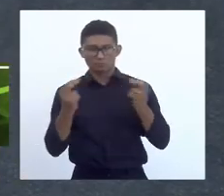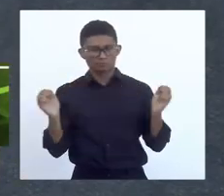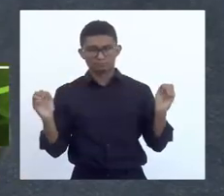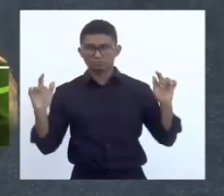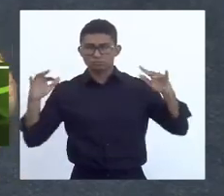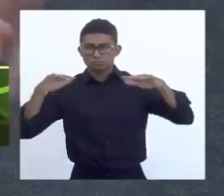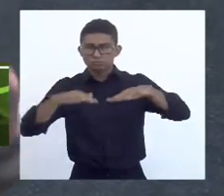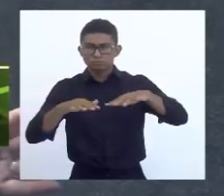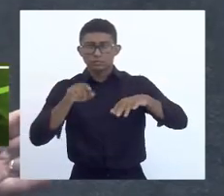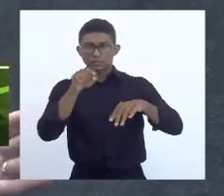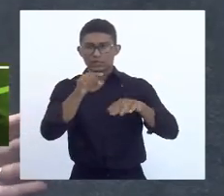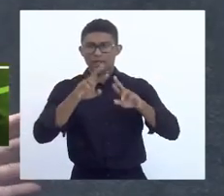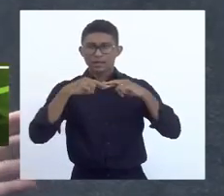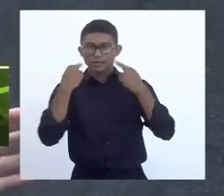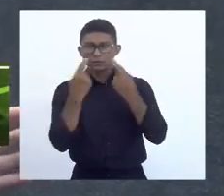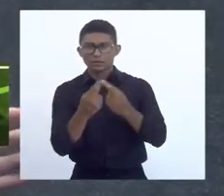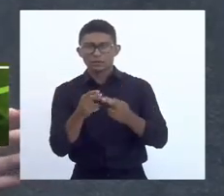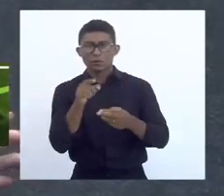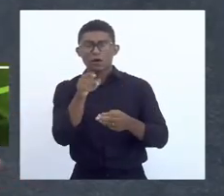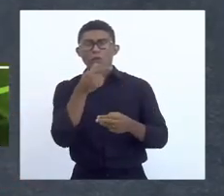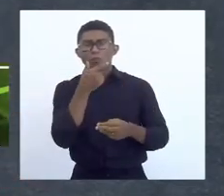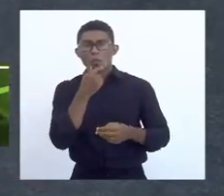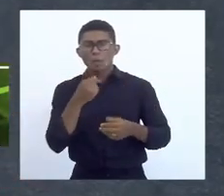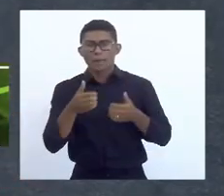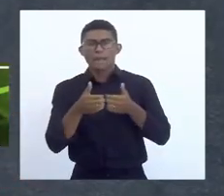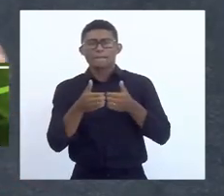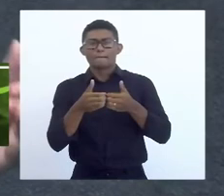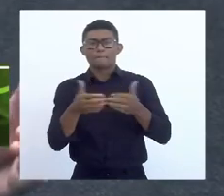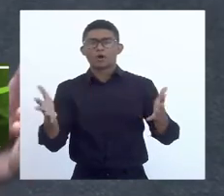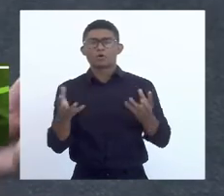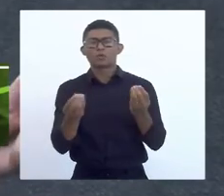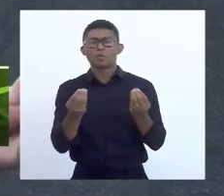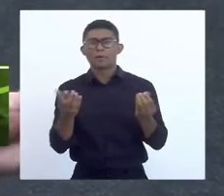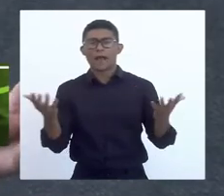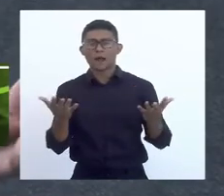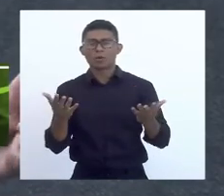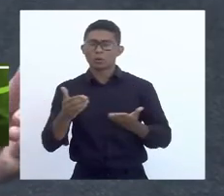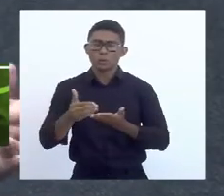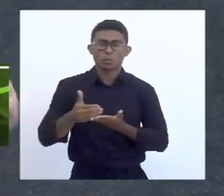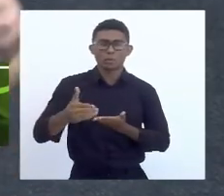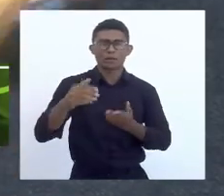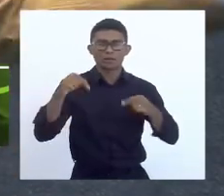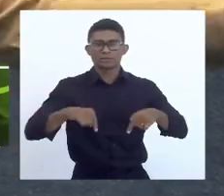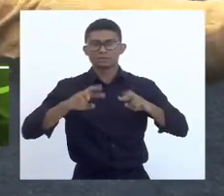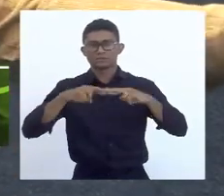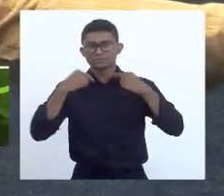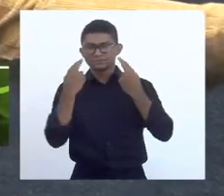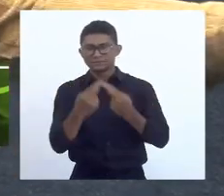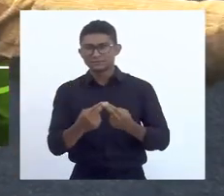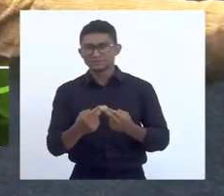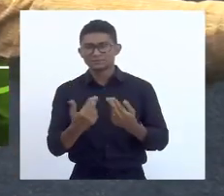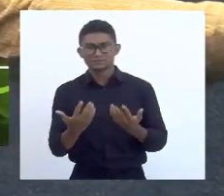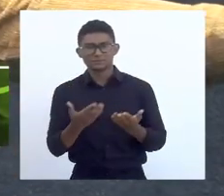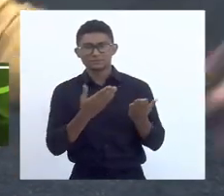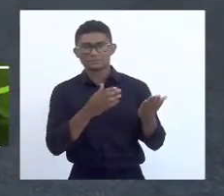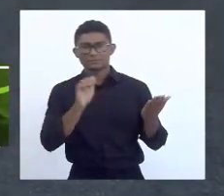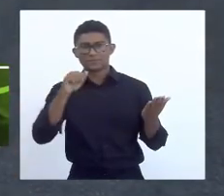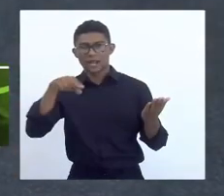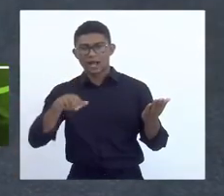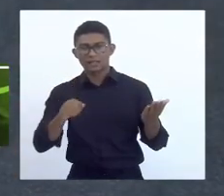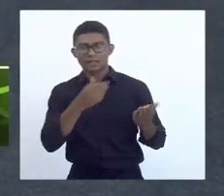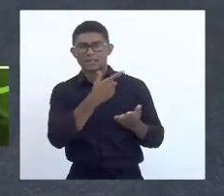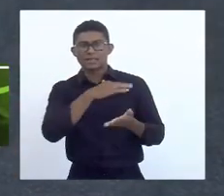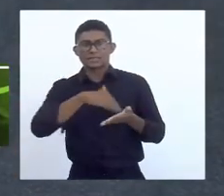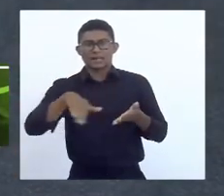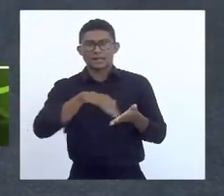reunião, o anfitrião abriu assim: vamos começar a nossa reunião e Ana vai secretariar. Aí